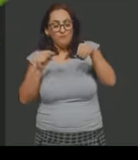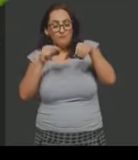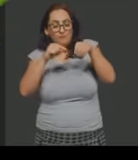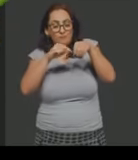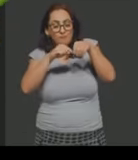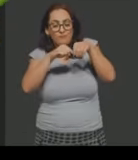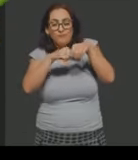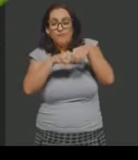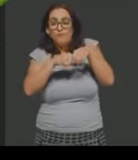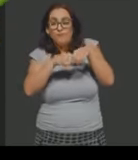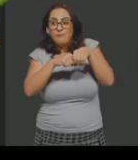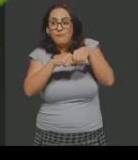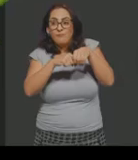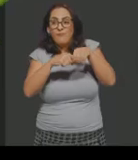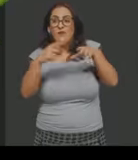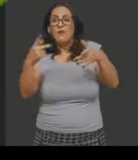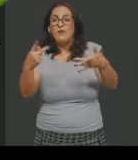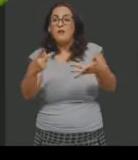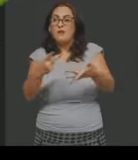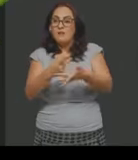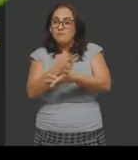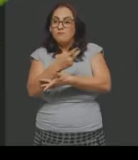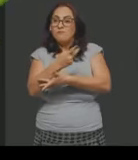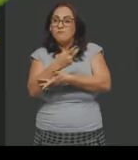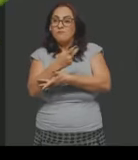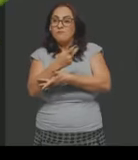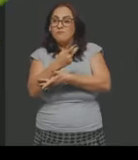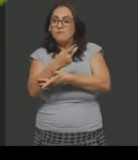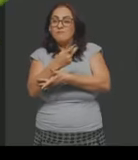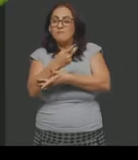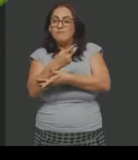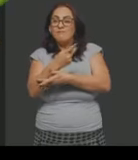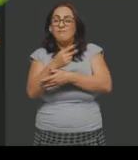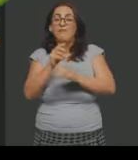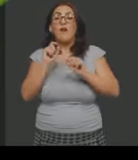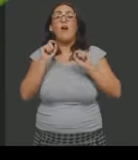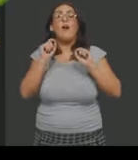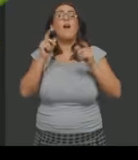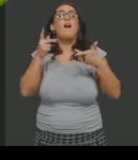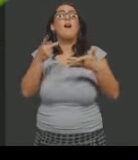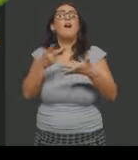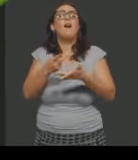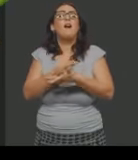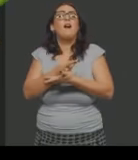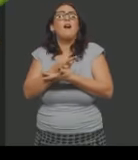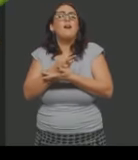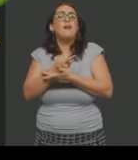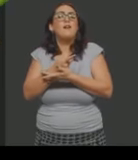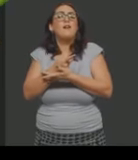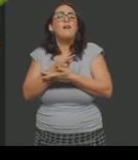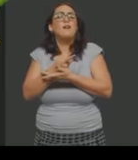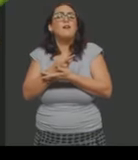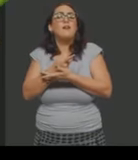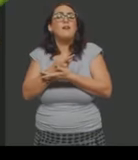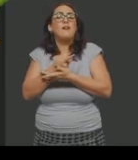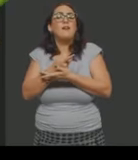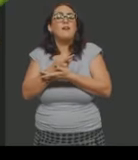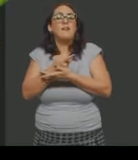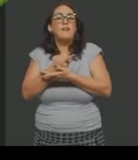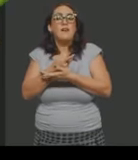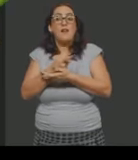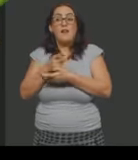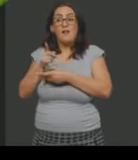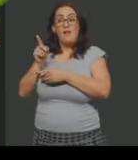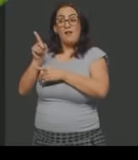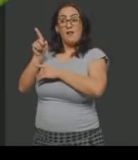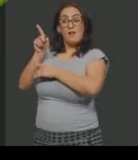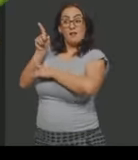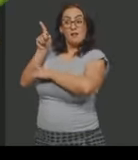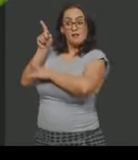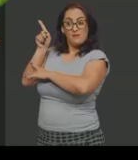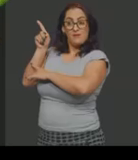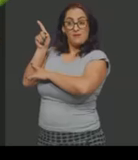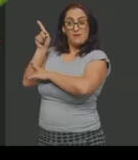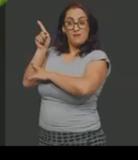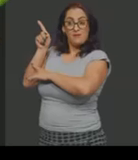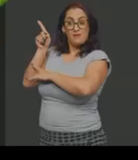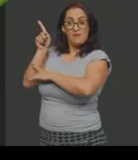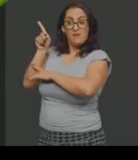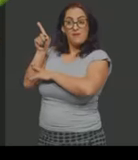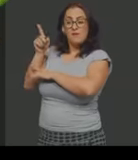Ocorreu a fecundação, o que vai acontecer? Nesse prótalo